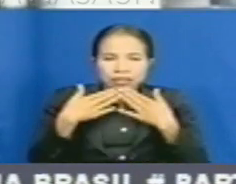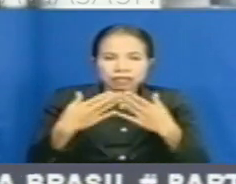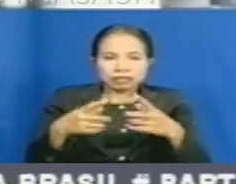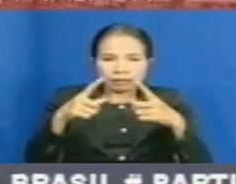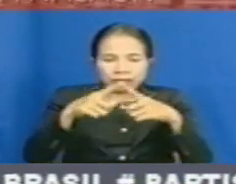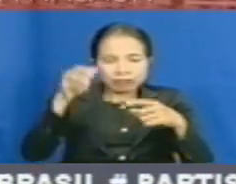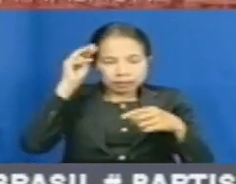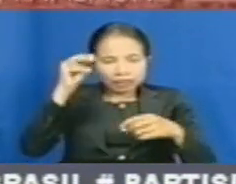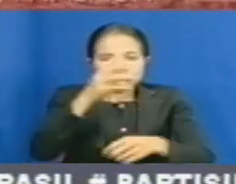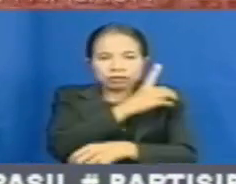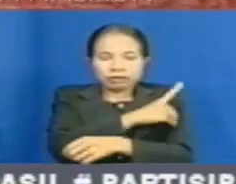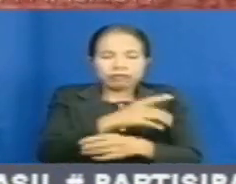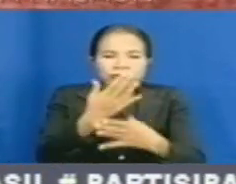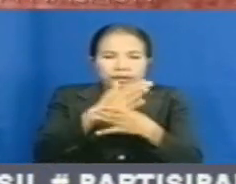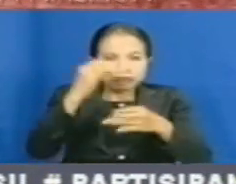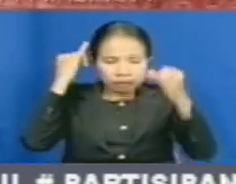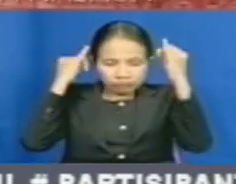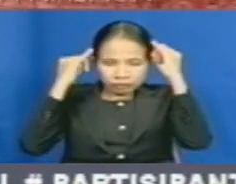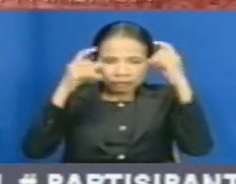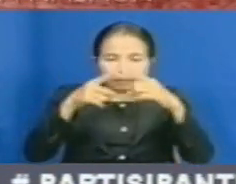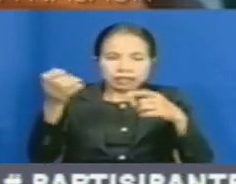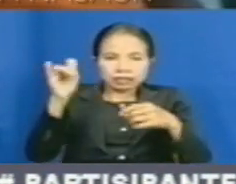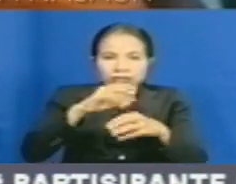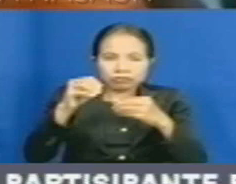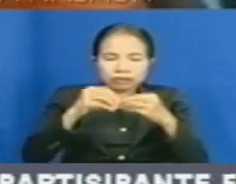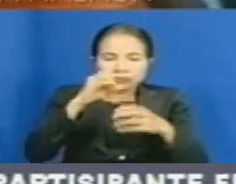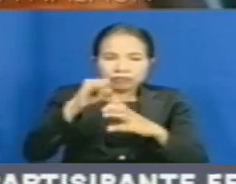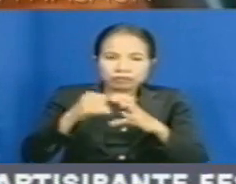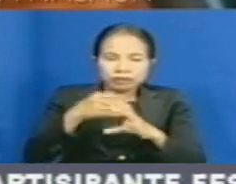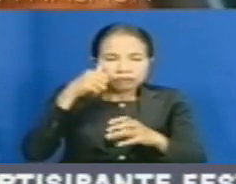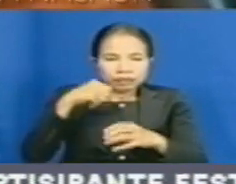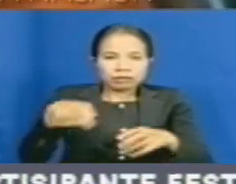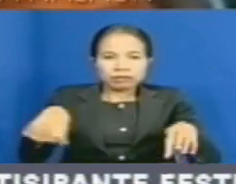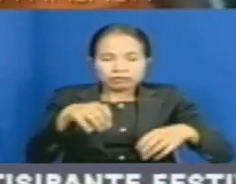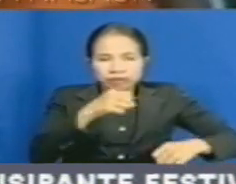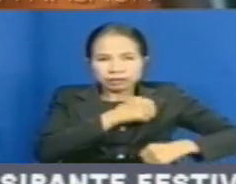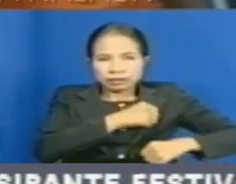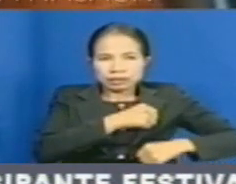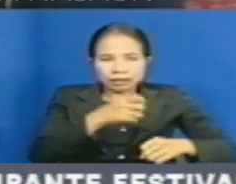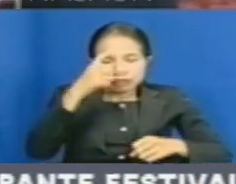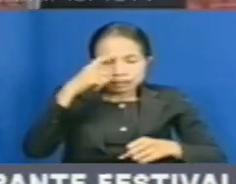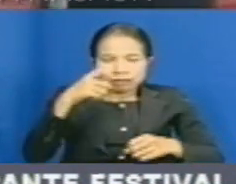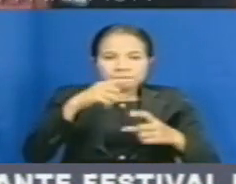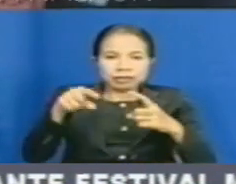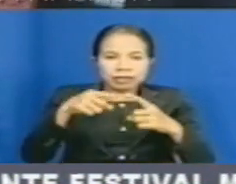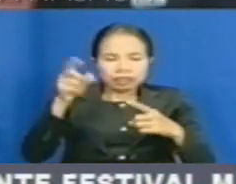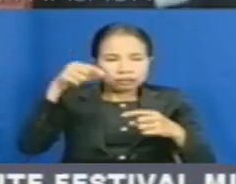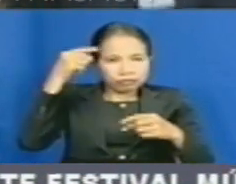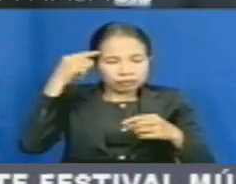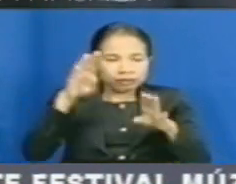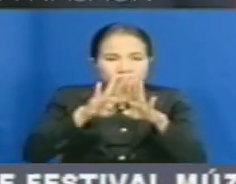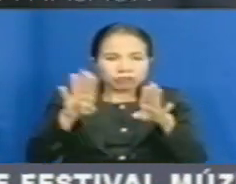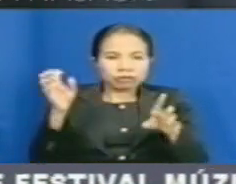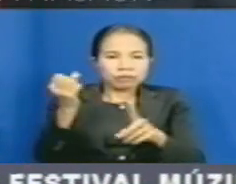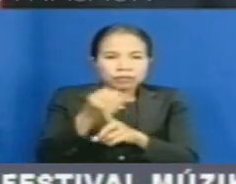Defesa, neve partilha uma informação baseada com a envolvimento feito e a vida militar. Também neve enhira governo local